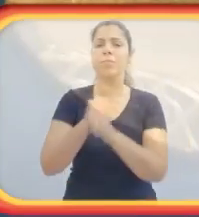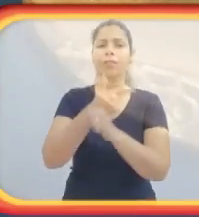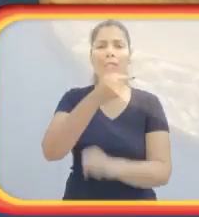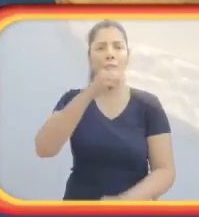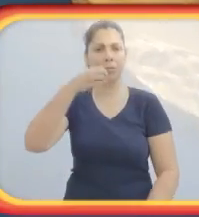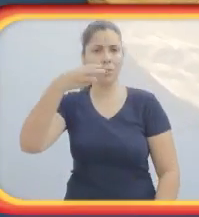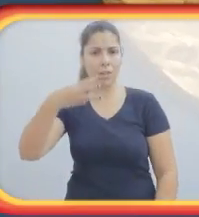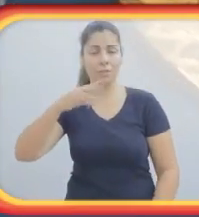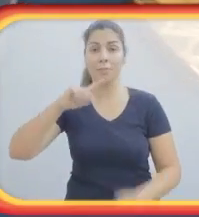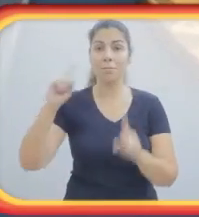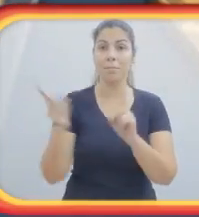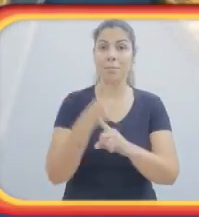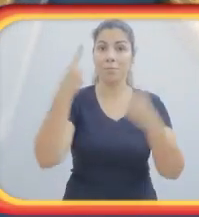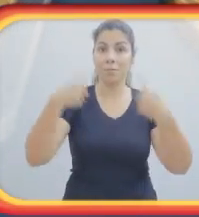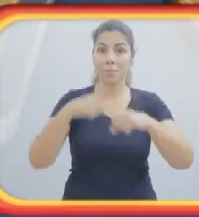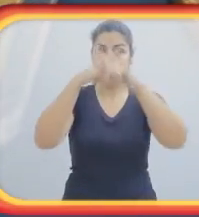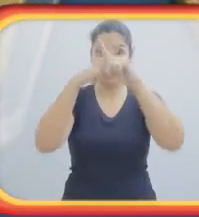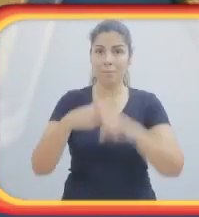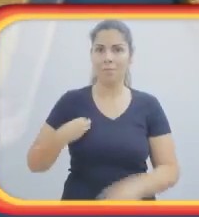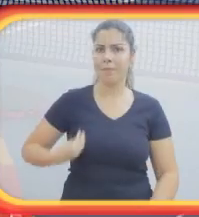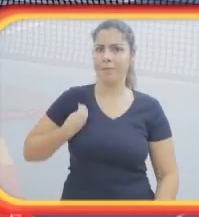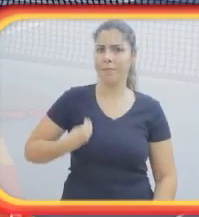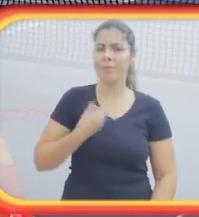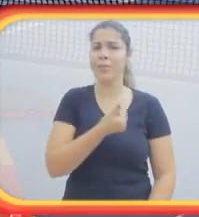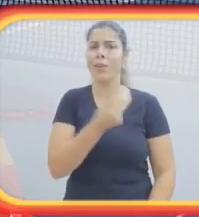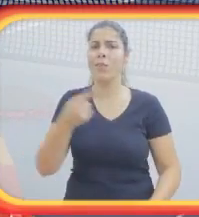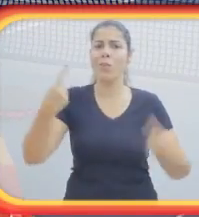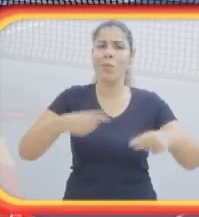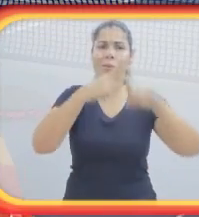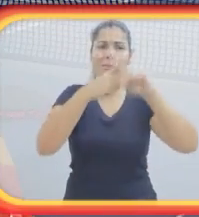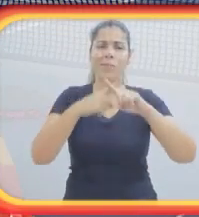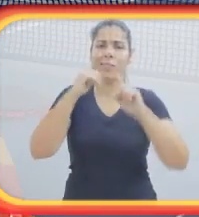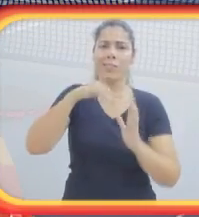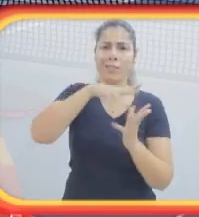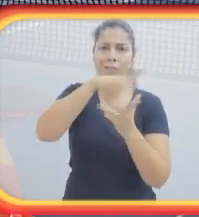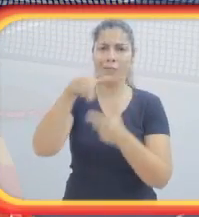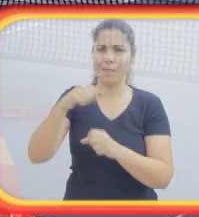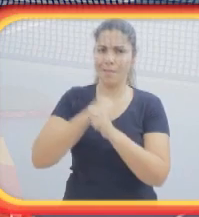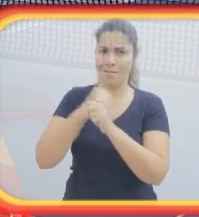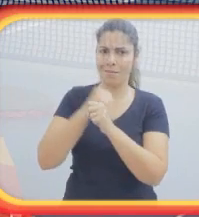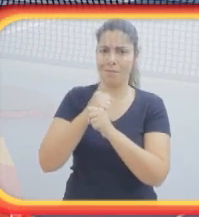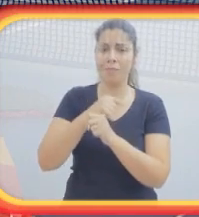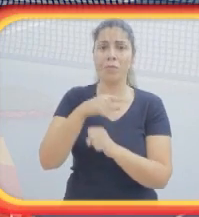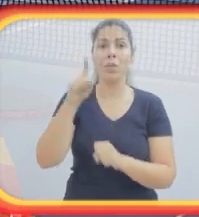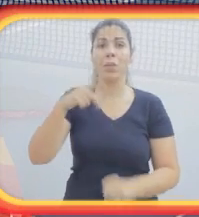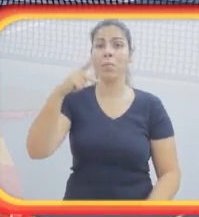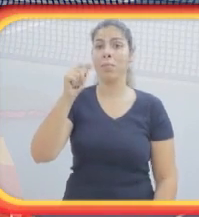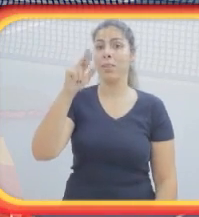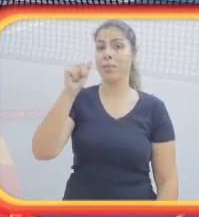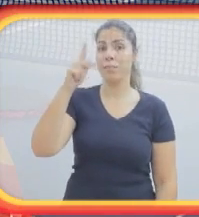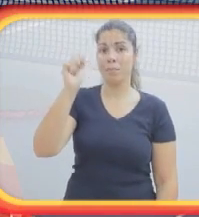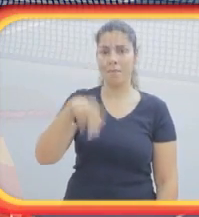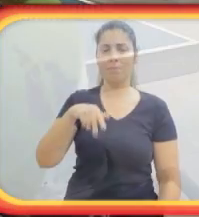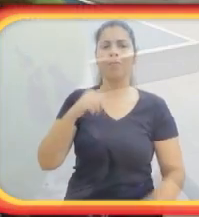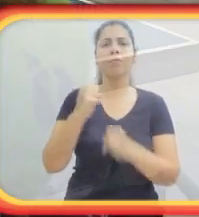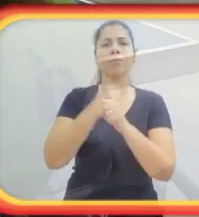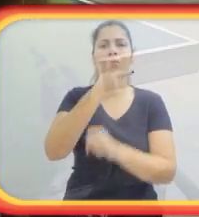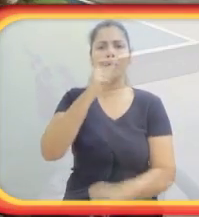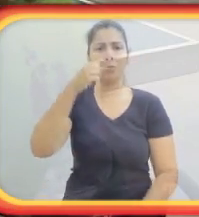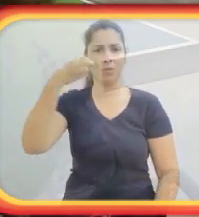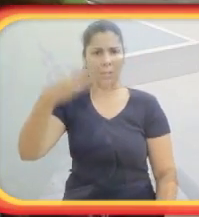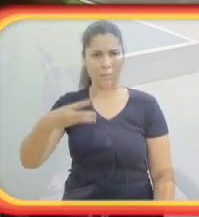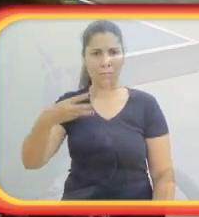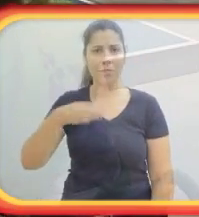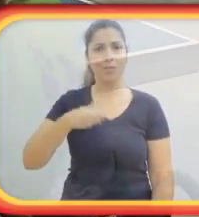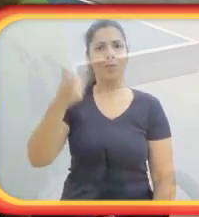minha primeira competição foi em 2003. Eu participei de algumas competições internacionais nesse ano.